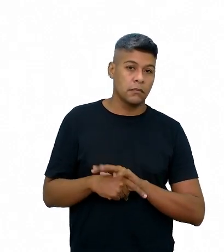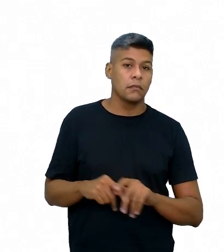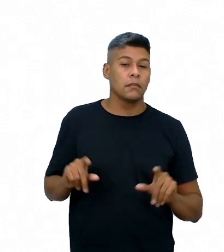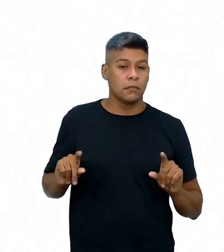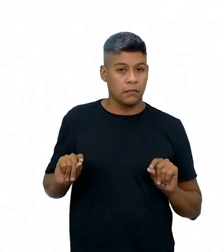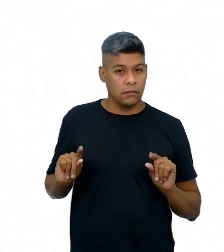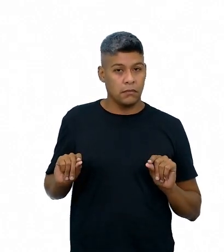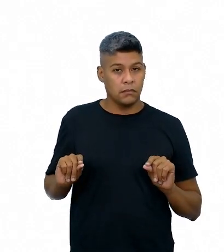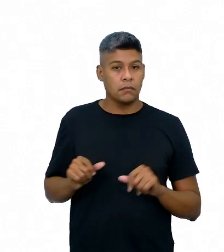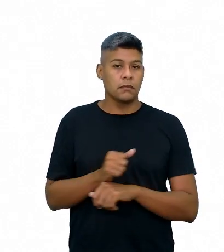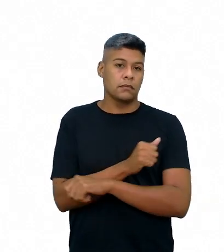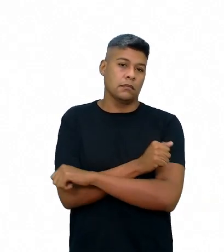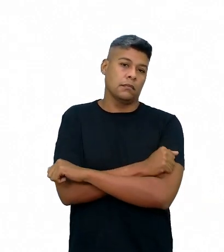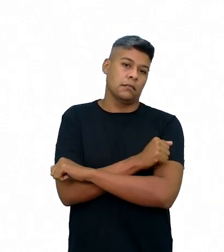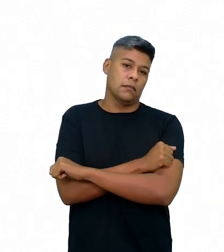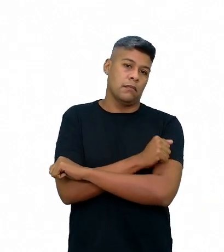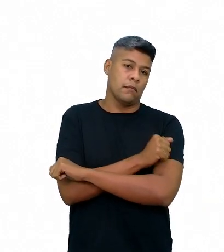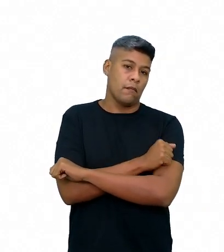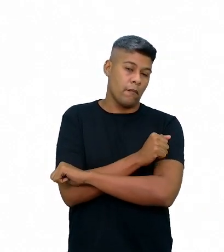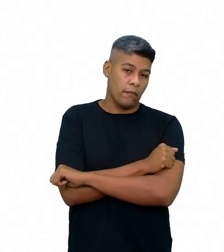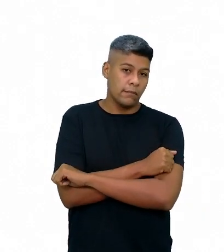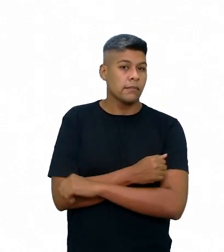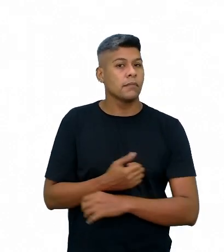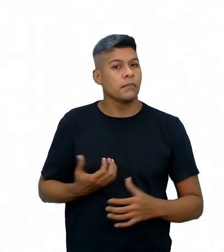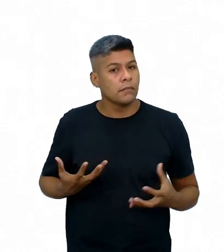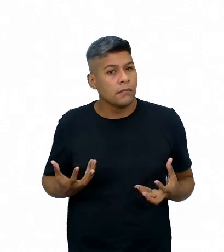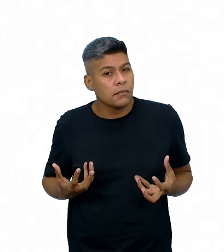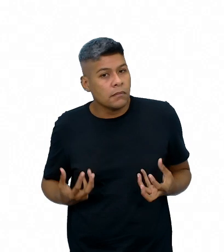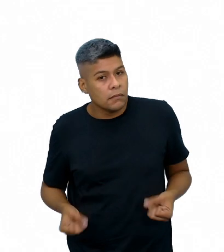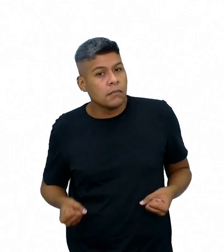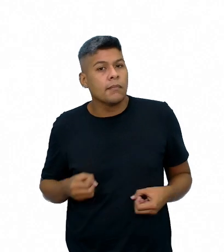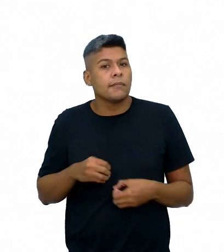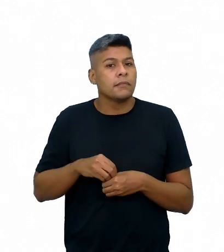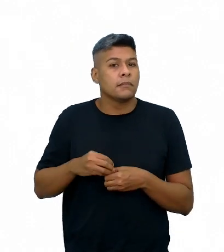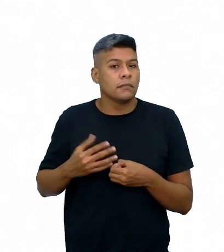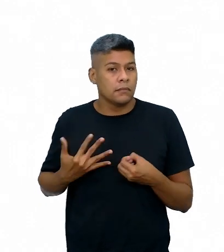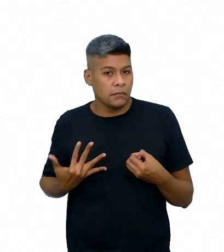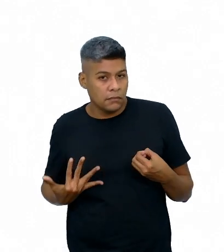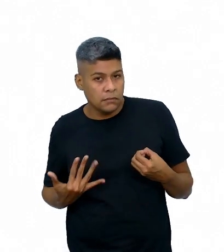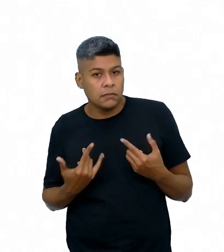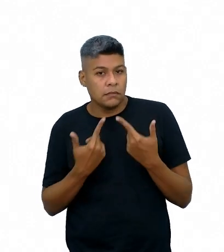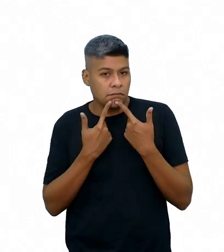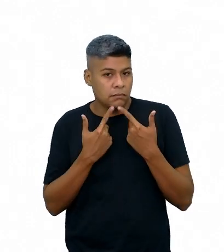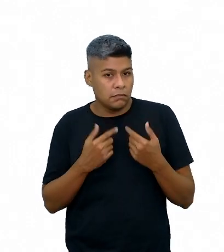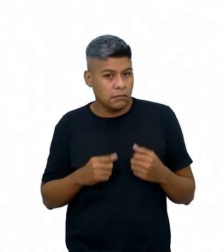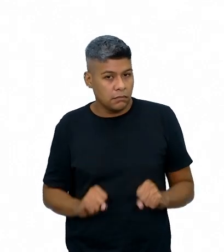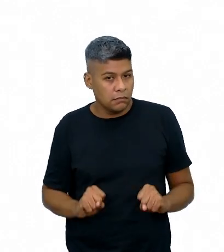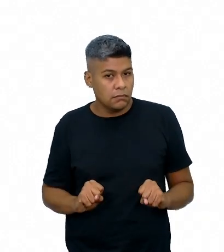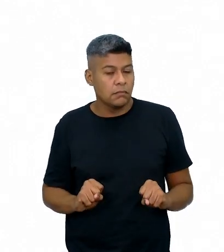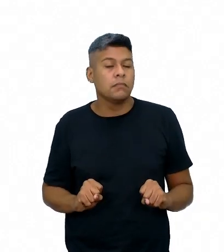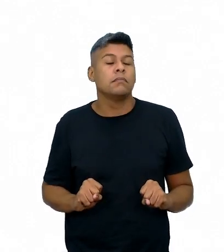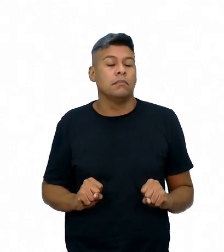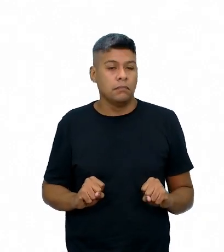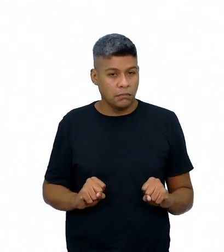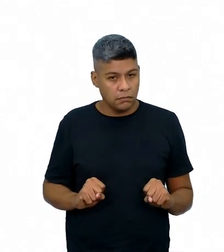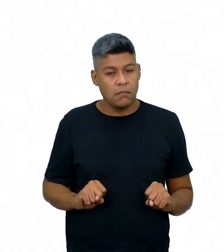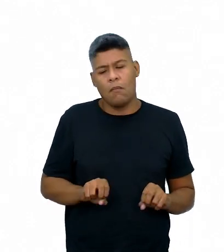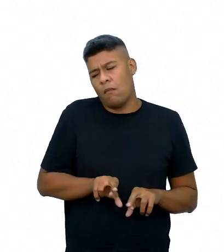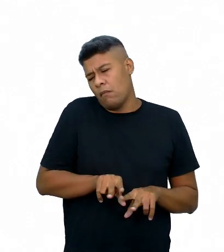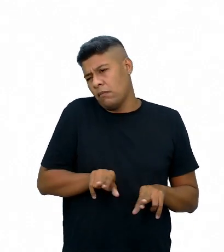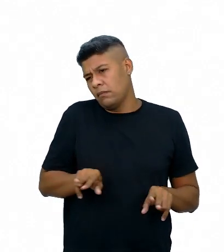do aluno como um receptáculo de conteúdos linguísticos,